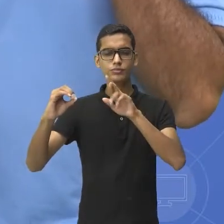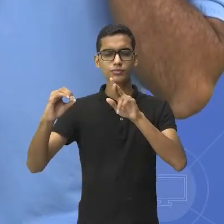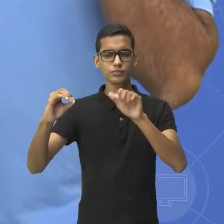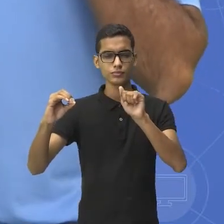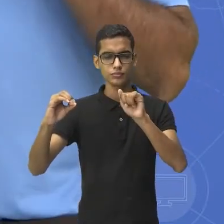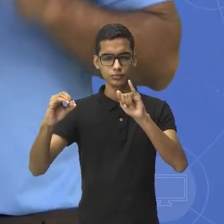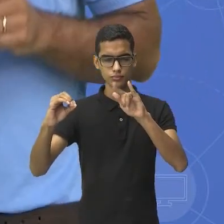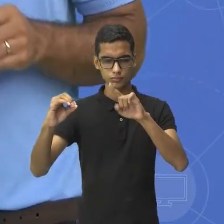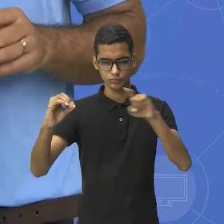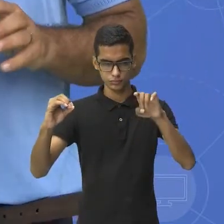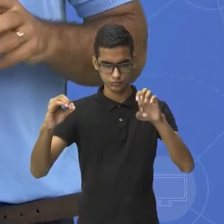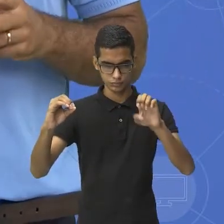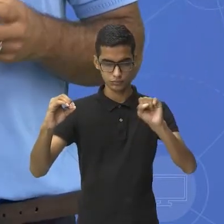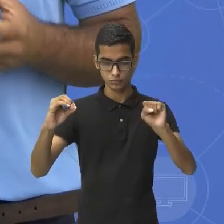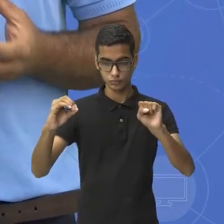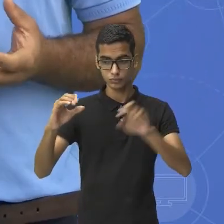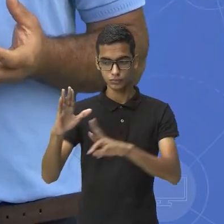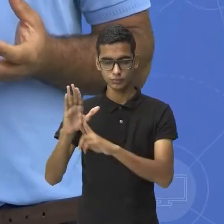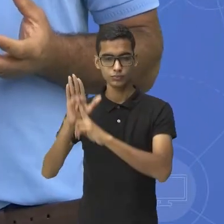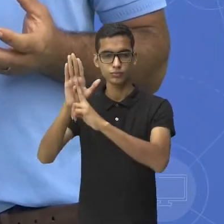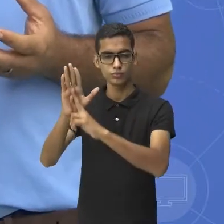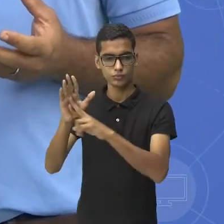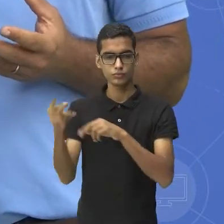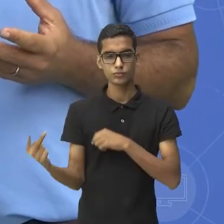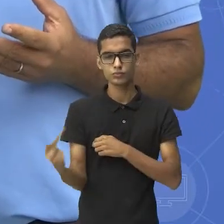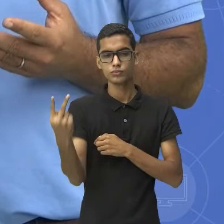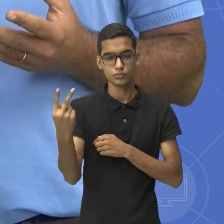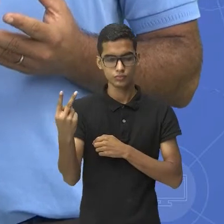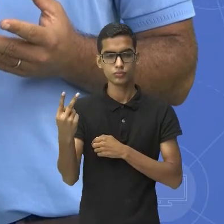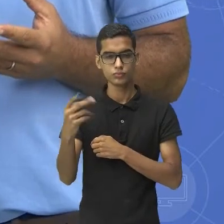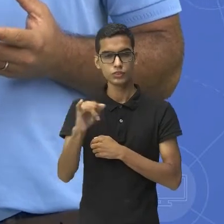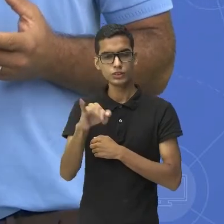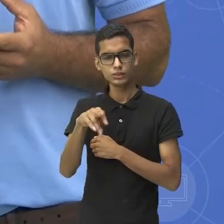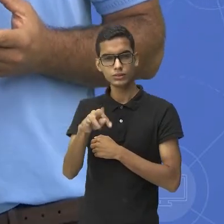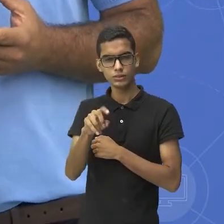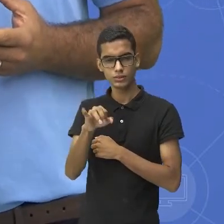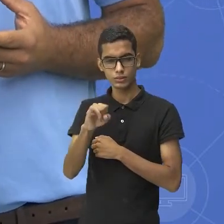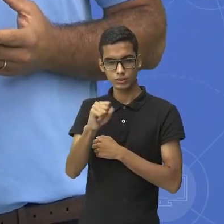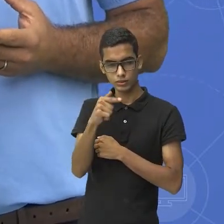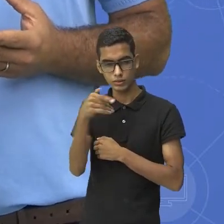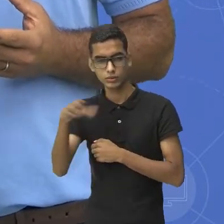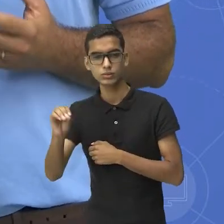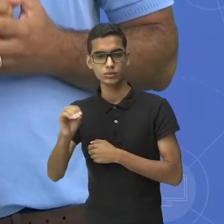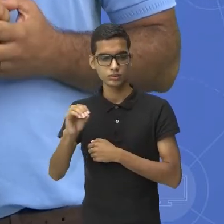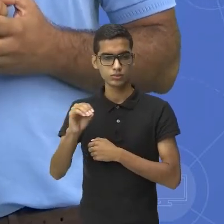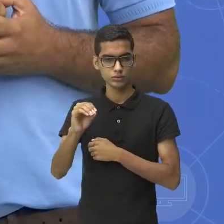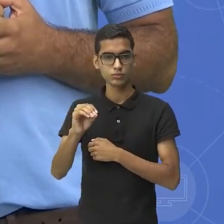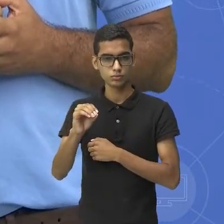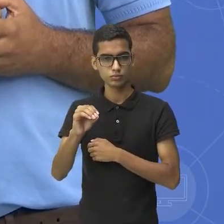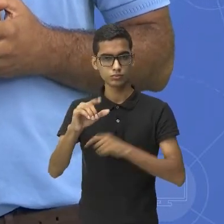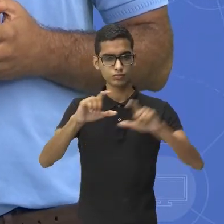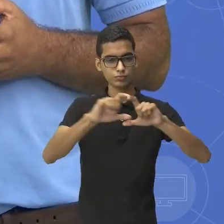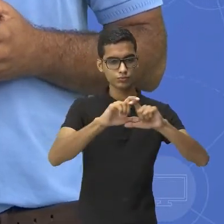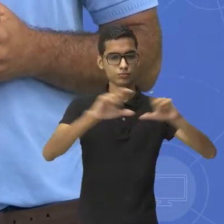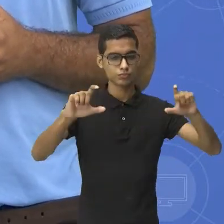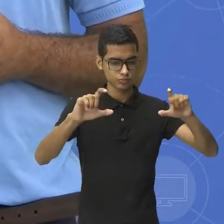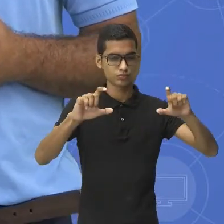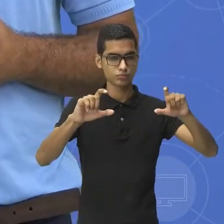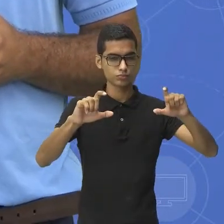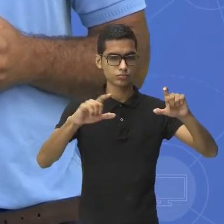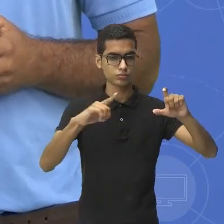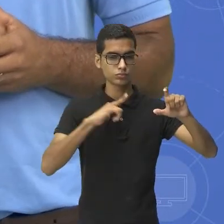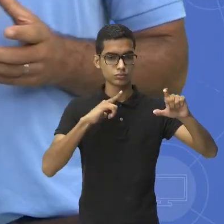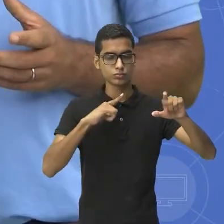raízes, representam os valores de interseção da parábola com o eixo